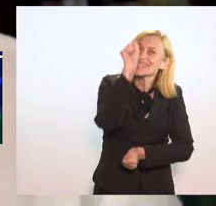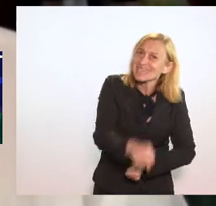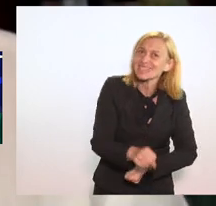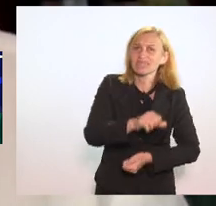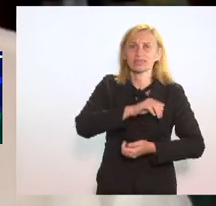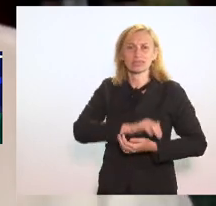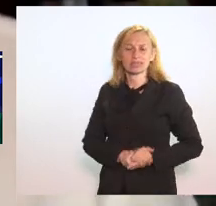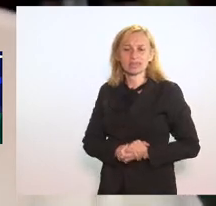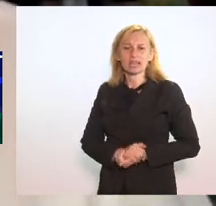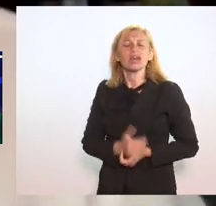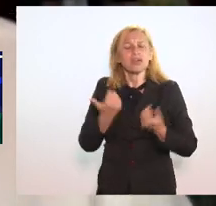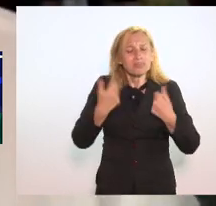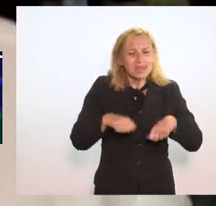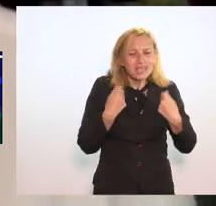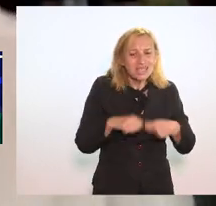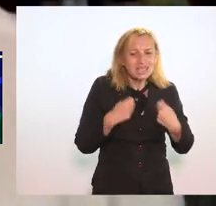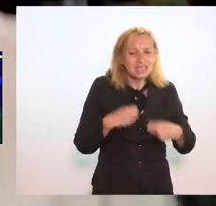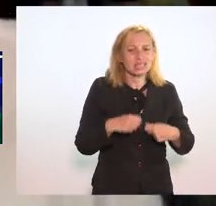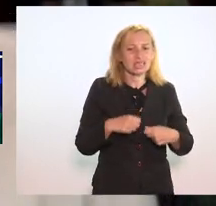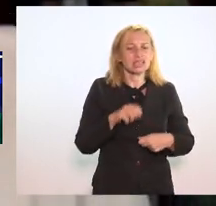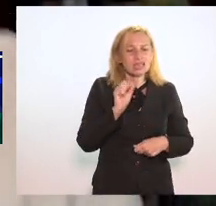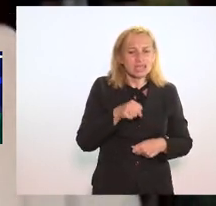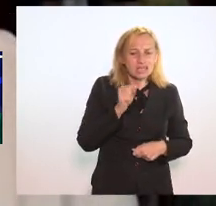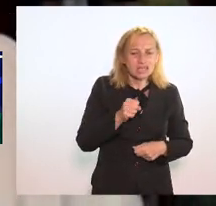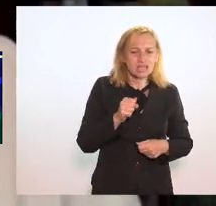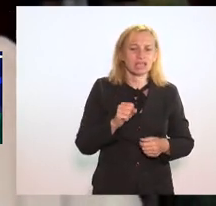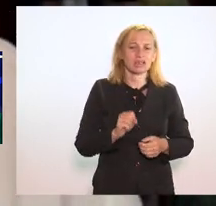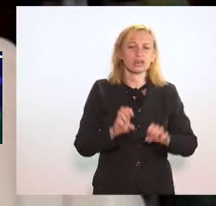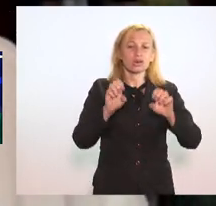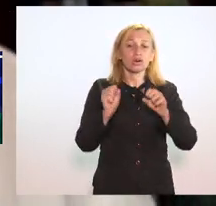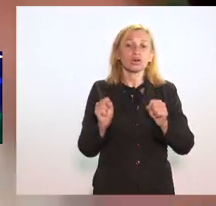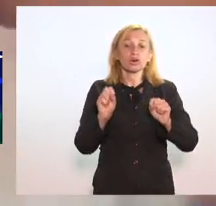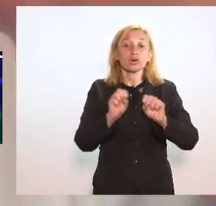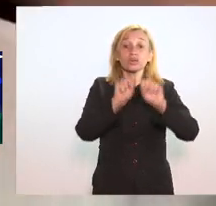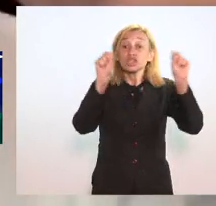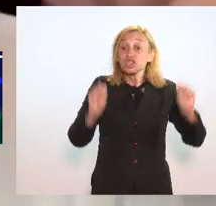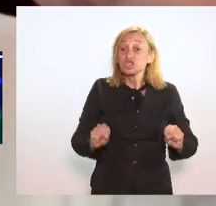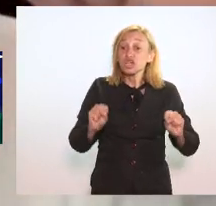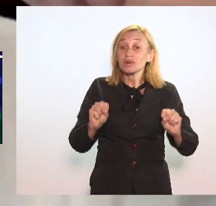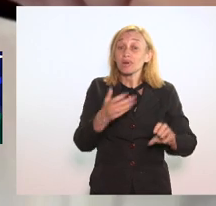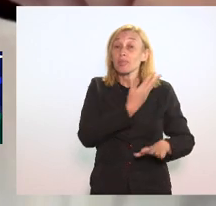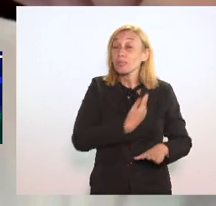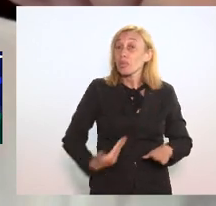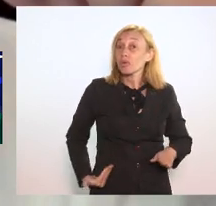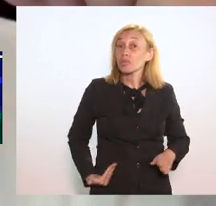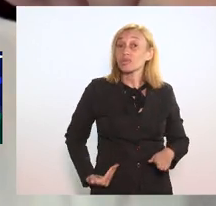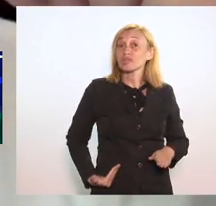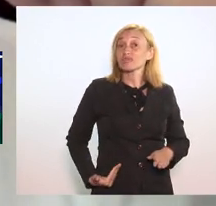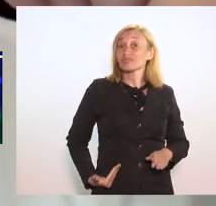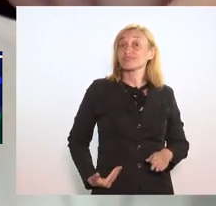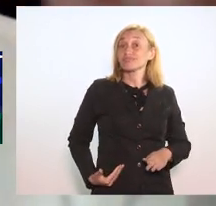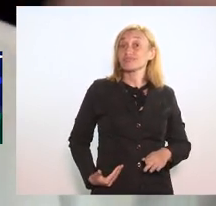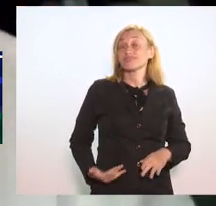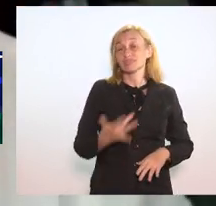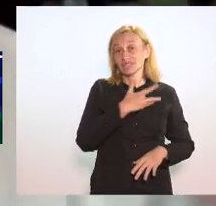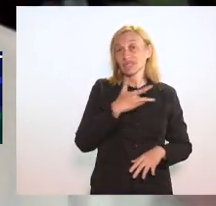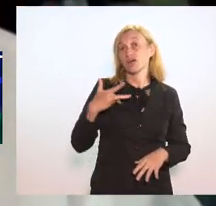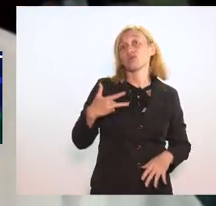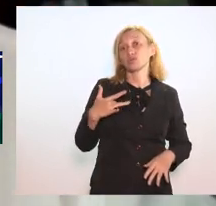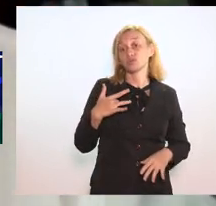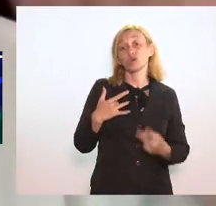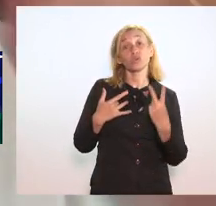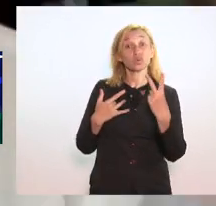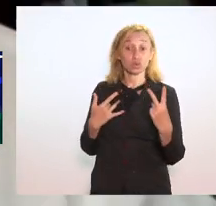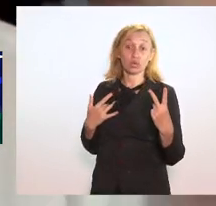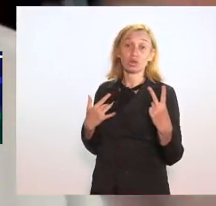a gente precisa distensionar o sistema público sistema privado de saúde também e os